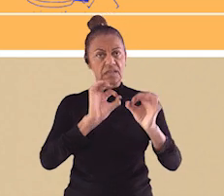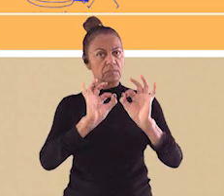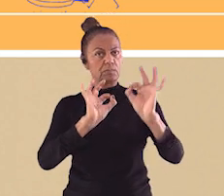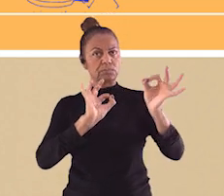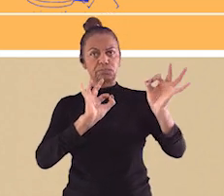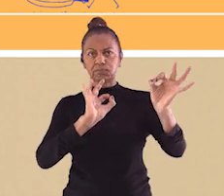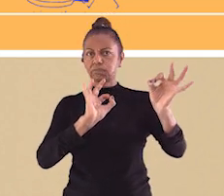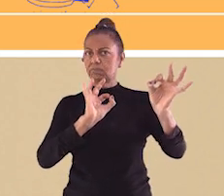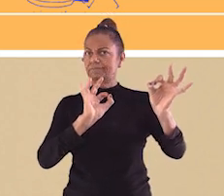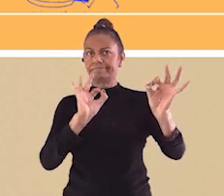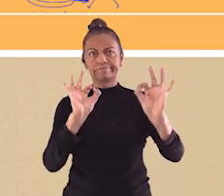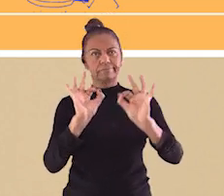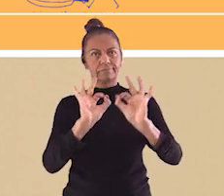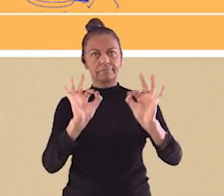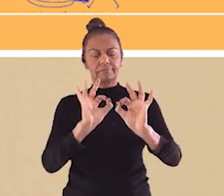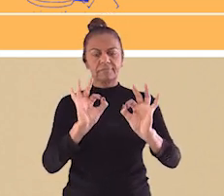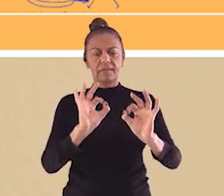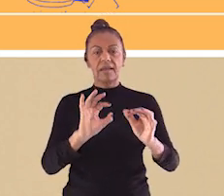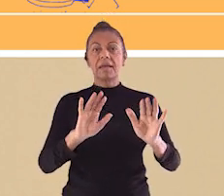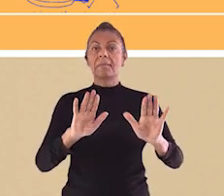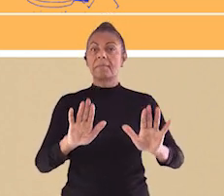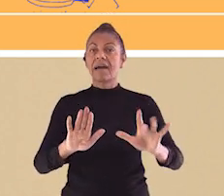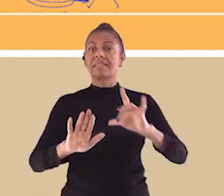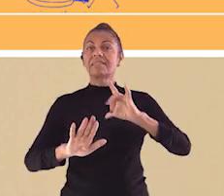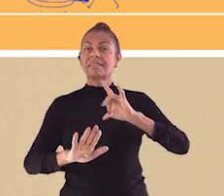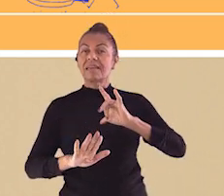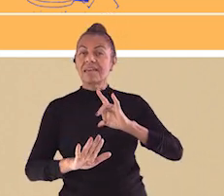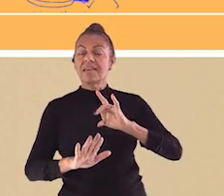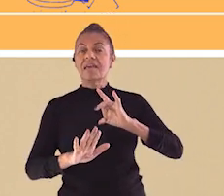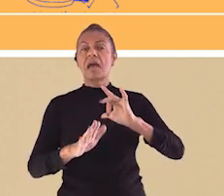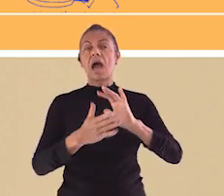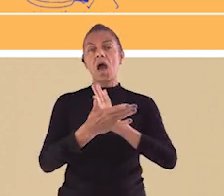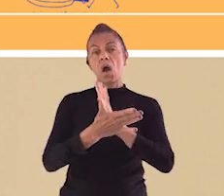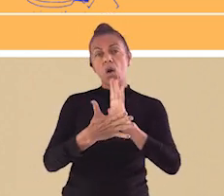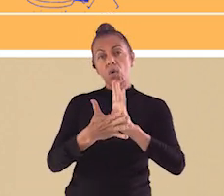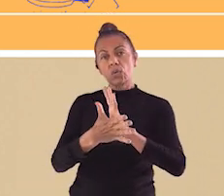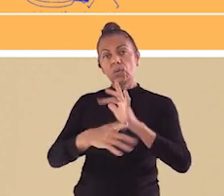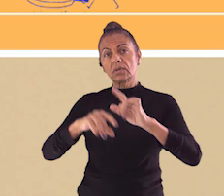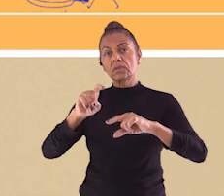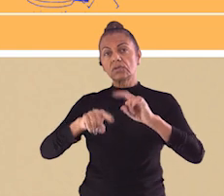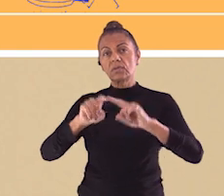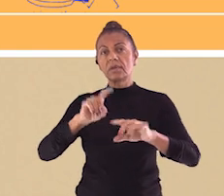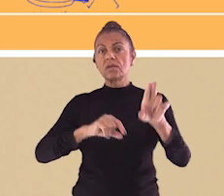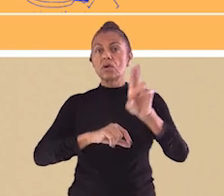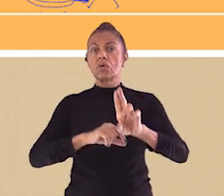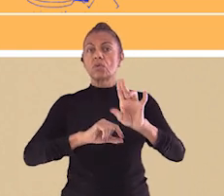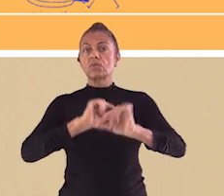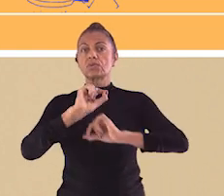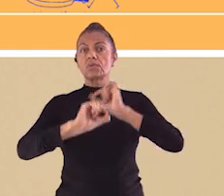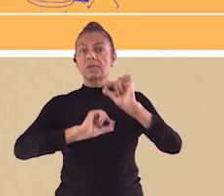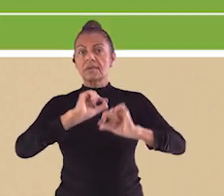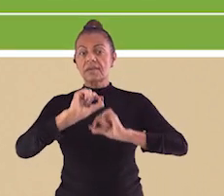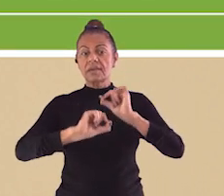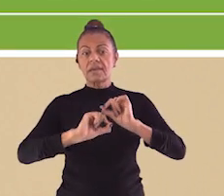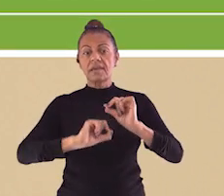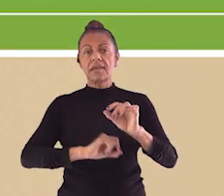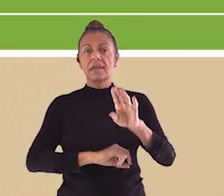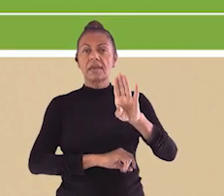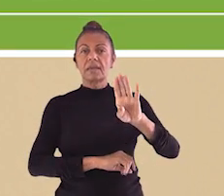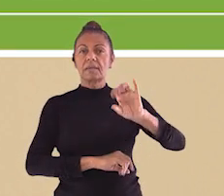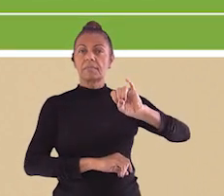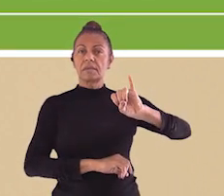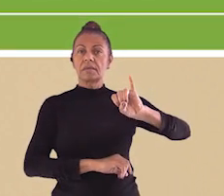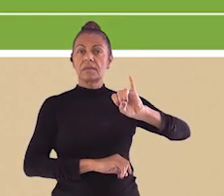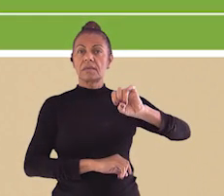instrumentos usados para enxergar a distância, fazendo o uso de 2 olhos, temos o binóculo.